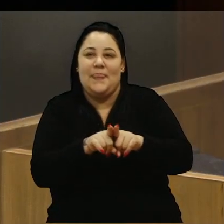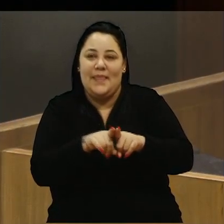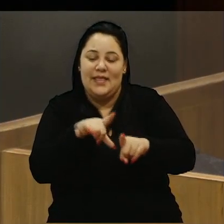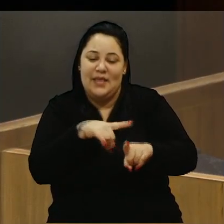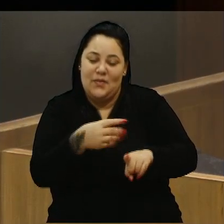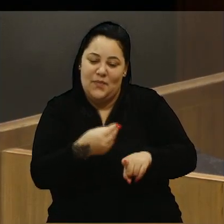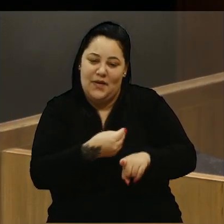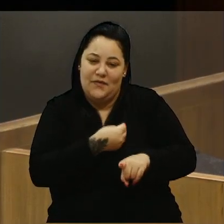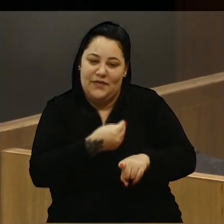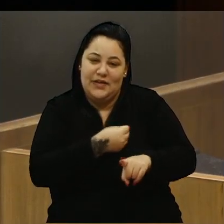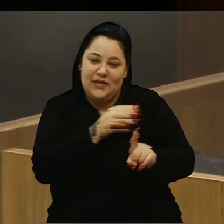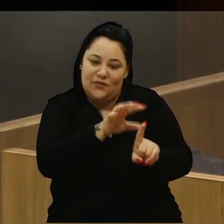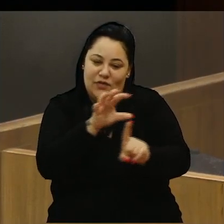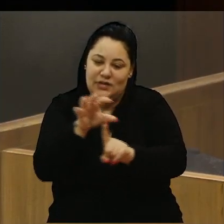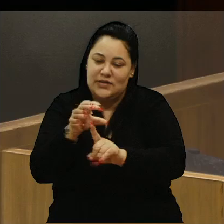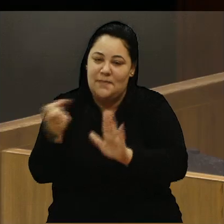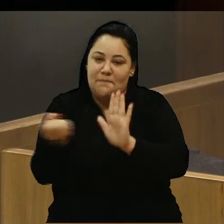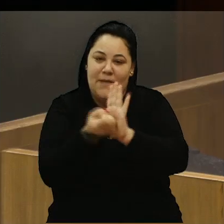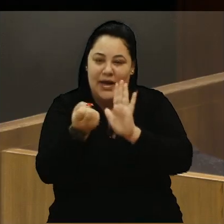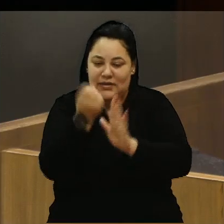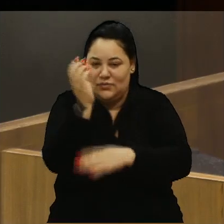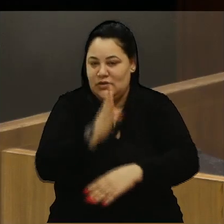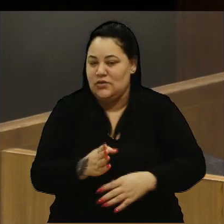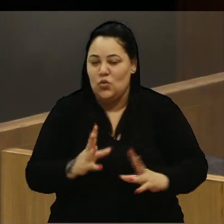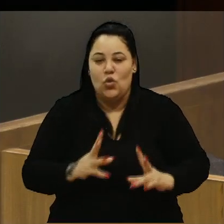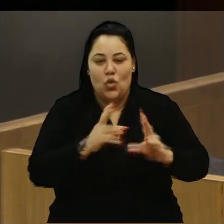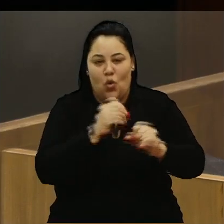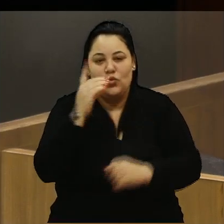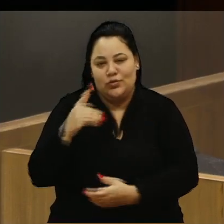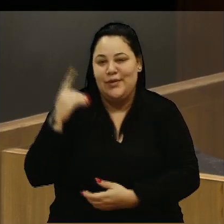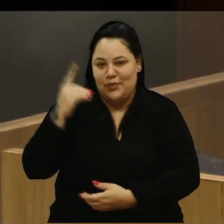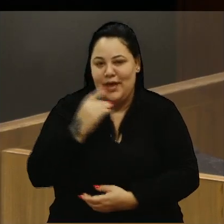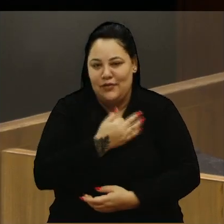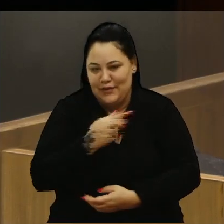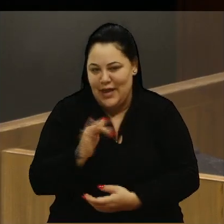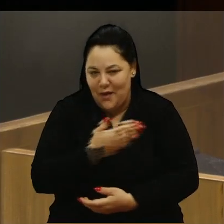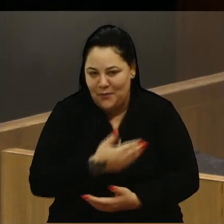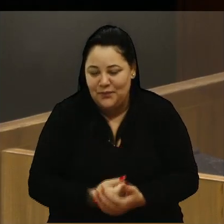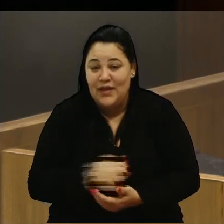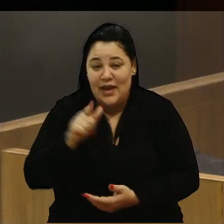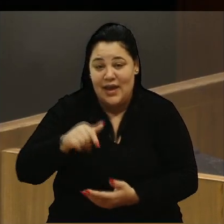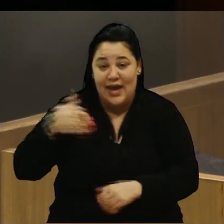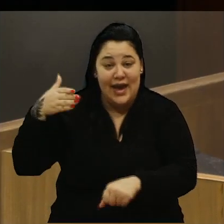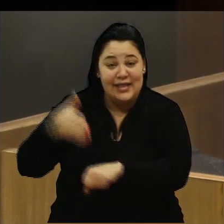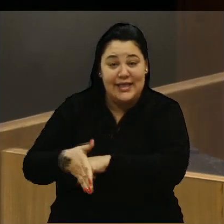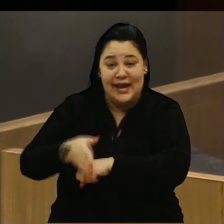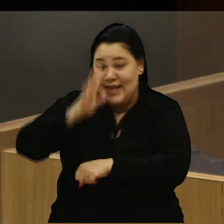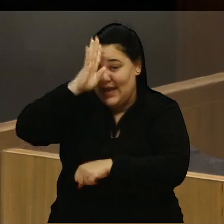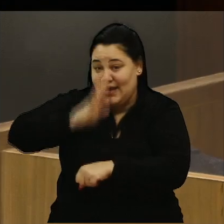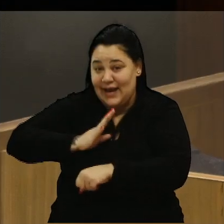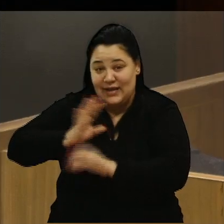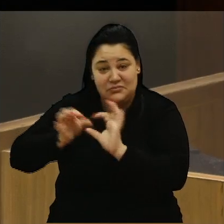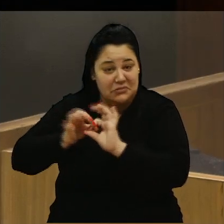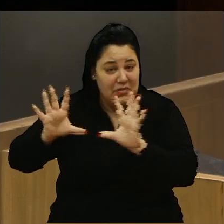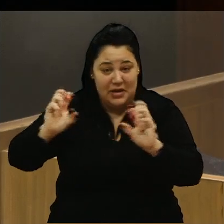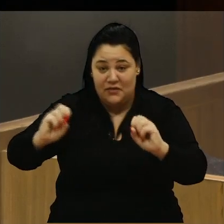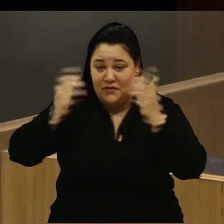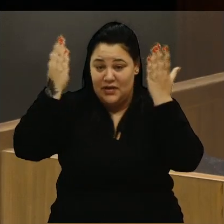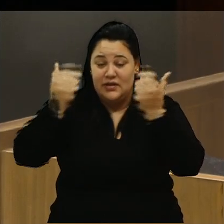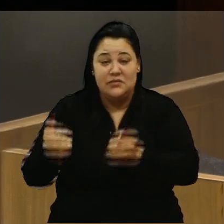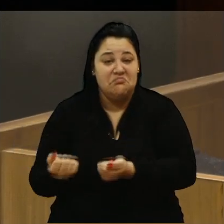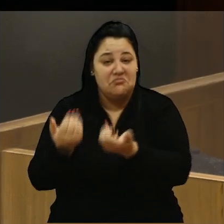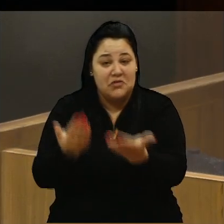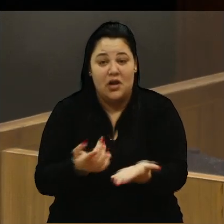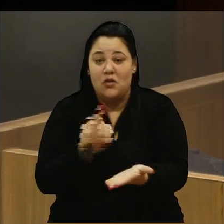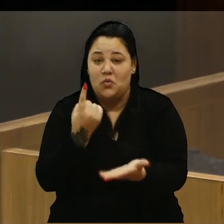vida que influencia o Brasil inteiro. Então, a entrada ali é franca, né? Então, quem quiser, leve 1 quilo de